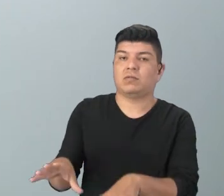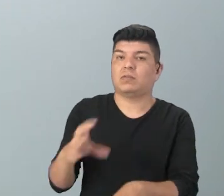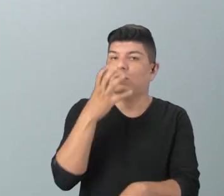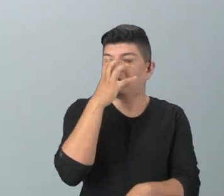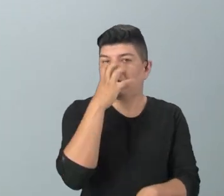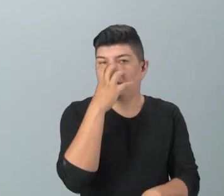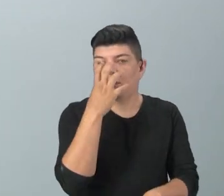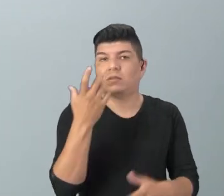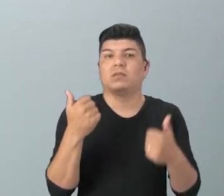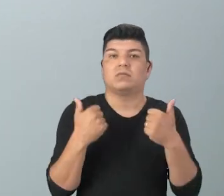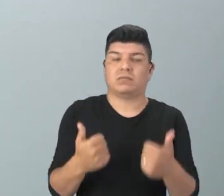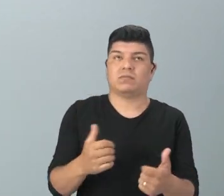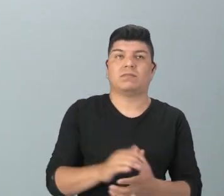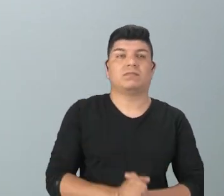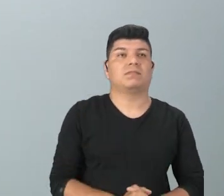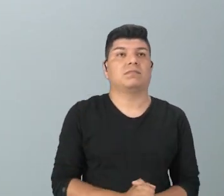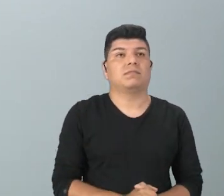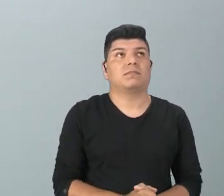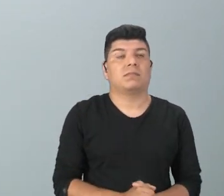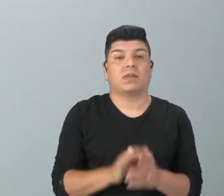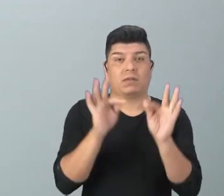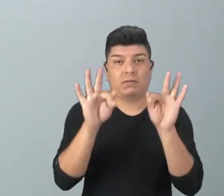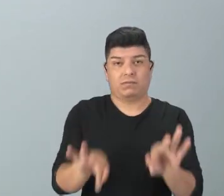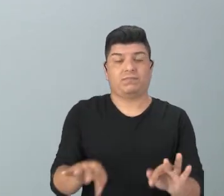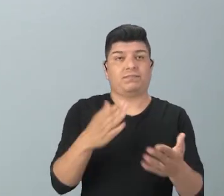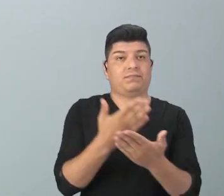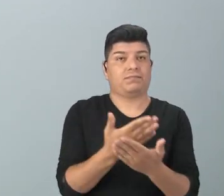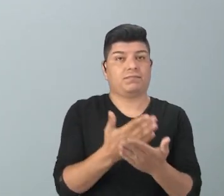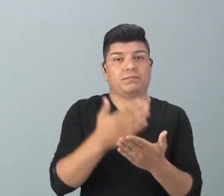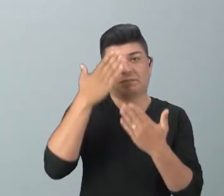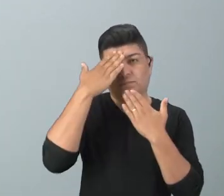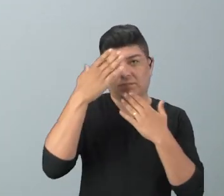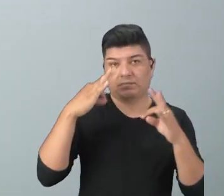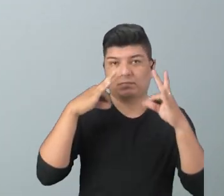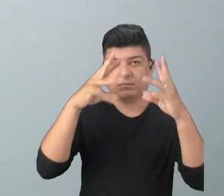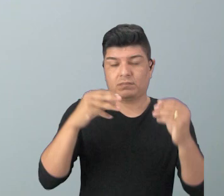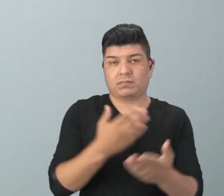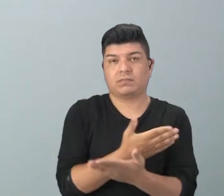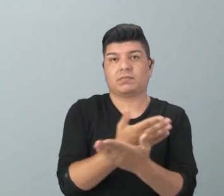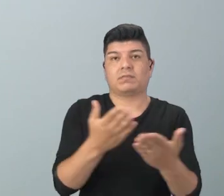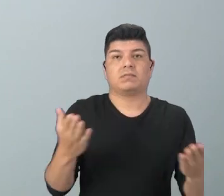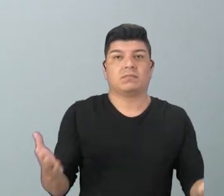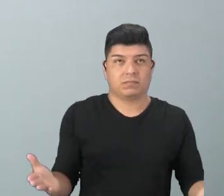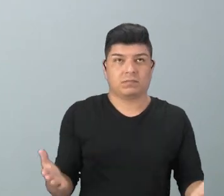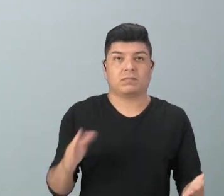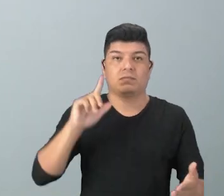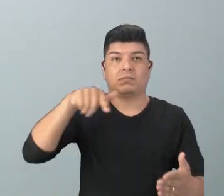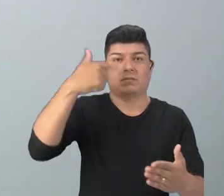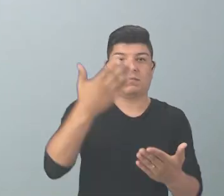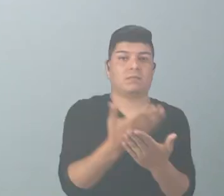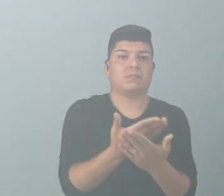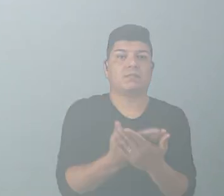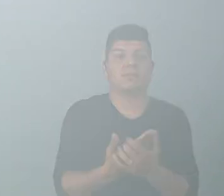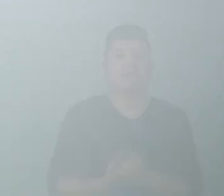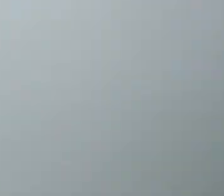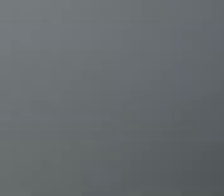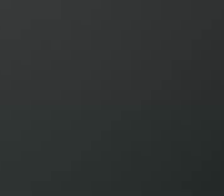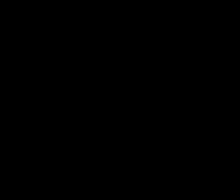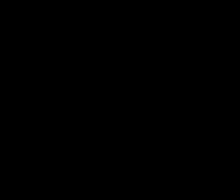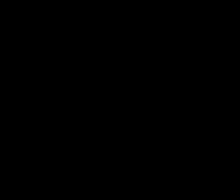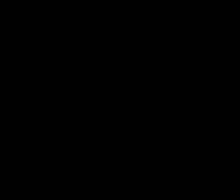urubu. Muito bem, então. Finalizo essa aula de hoje agradecendo a todos vocês. Até a próxima aula, então.